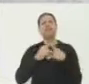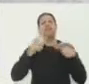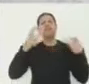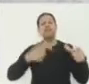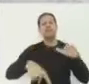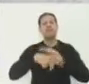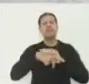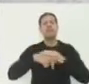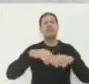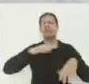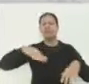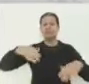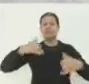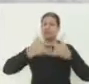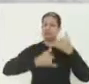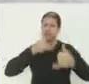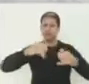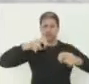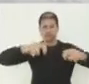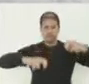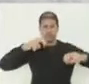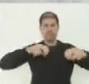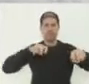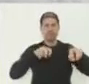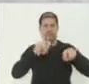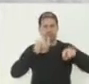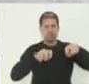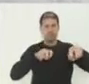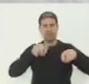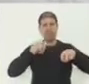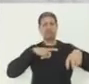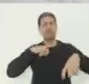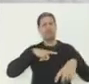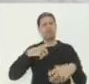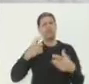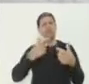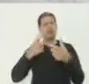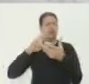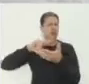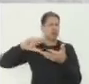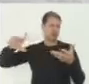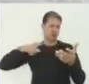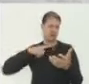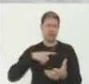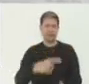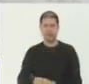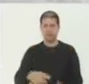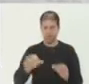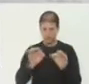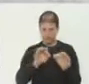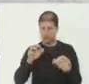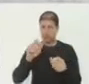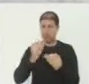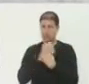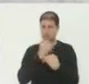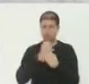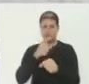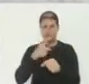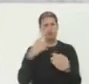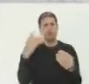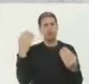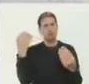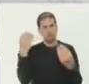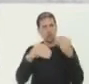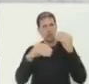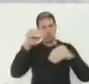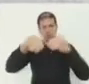embora nós já fizemos parte desse já equipamos um pouco desse local inclusive